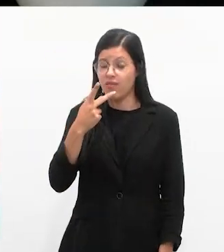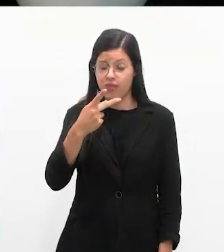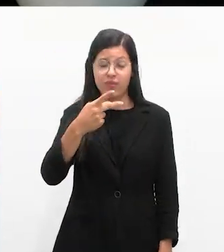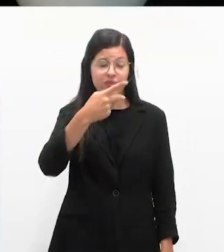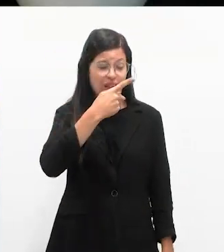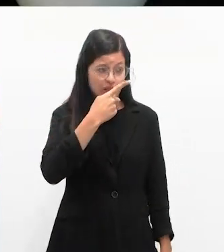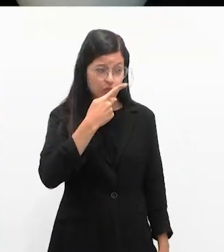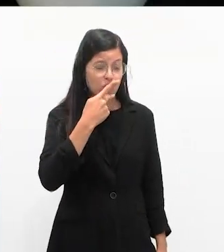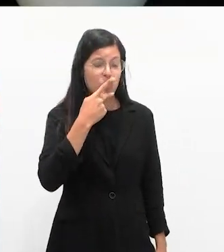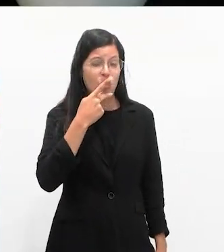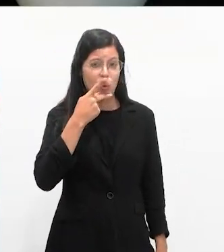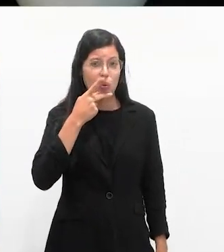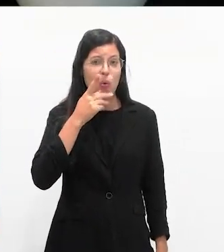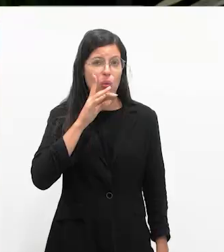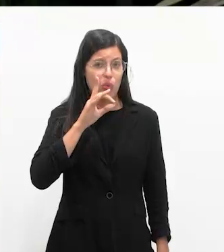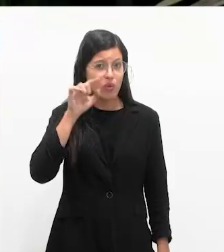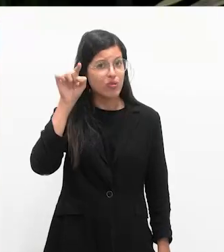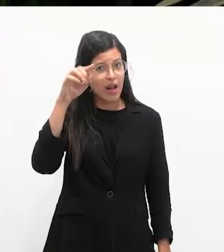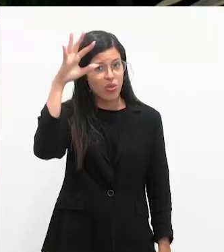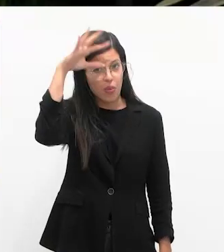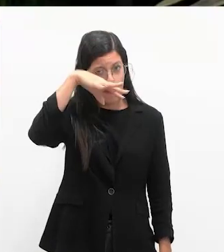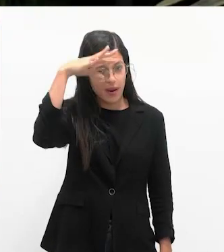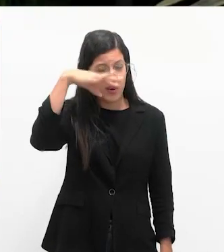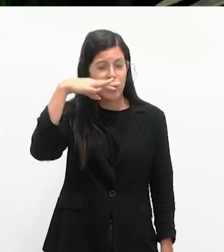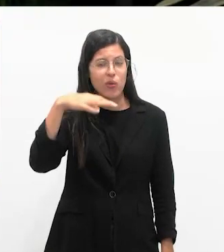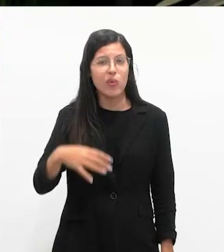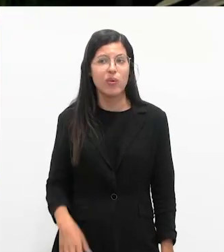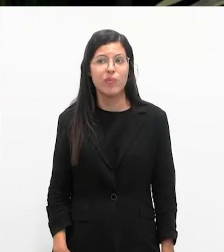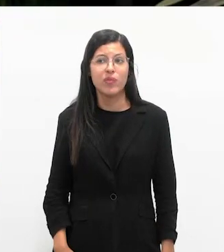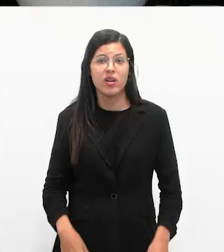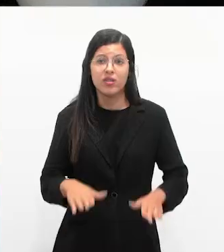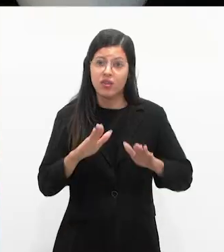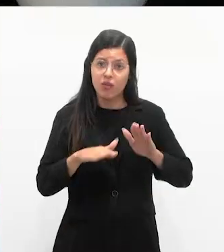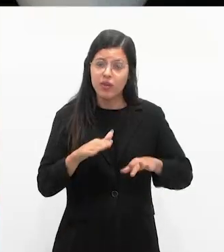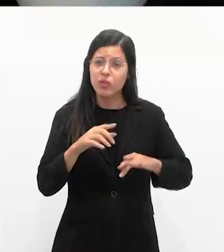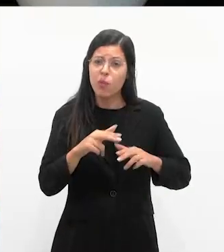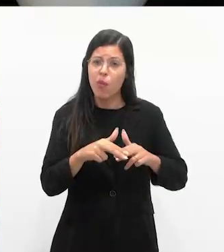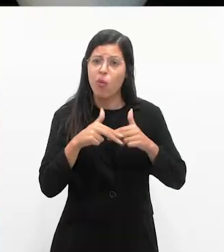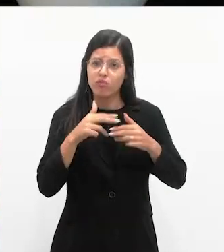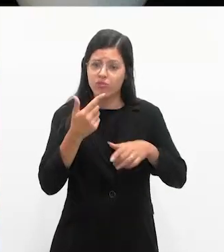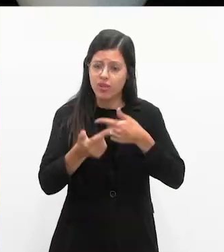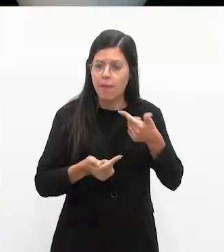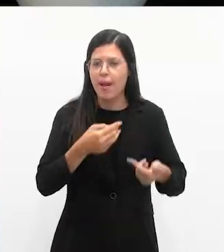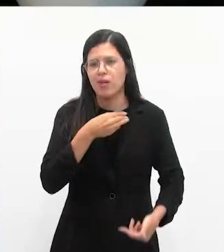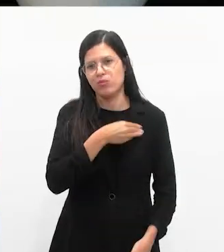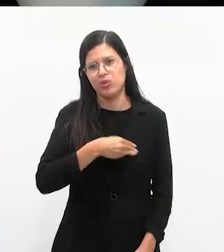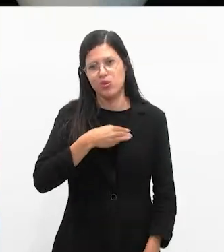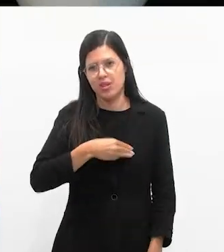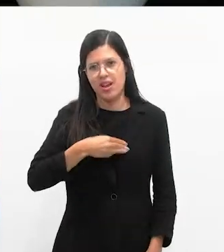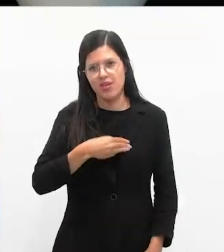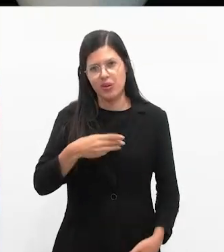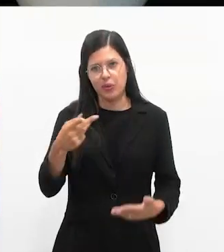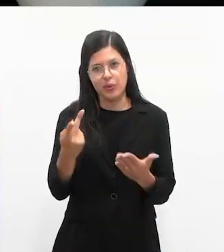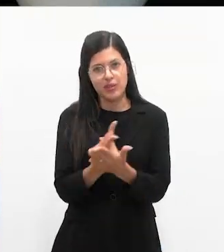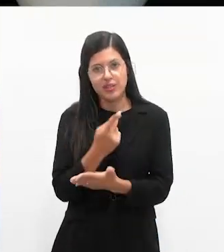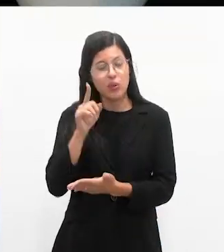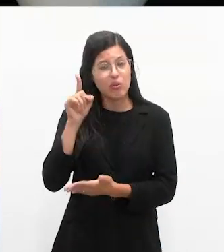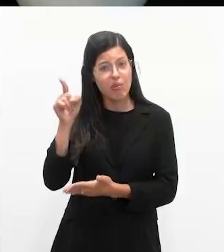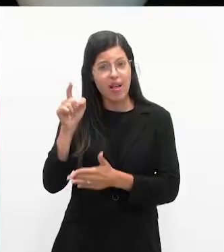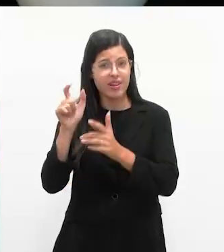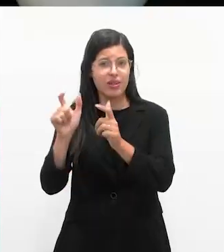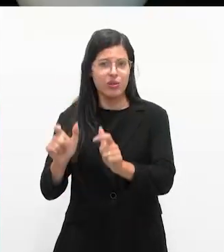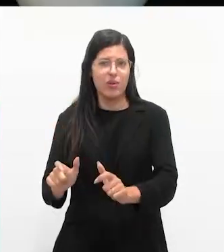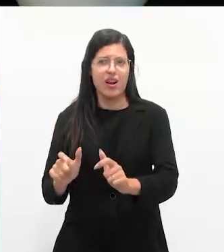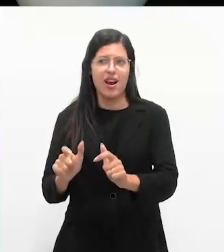como se ele fosse oriundo de lá e talvez por esse trabalho missionário que ele fez lá. E que eu